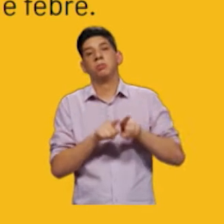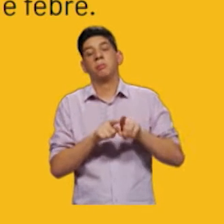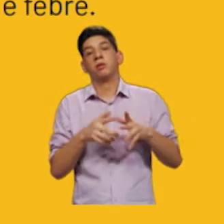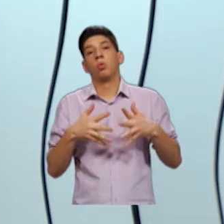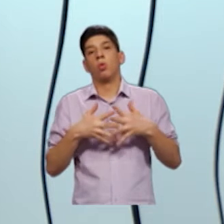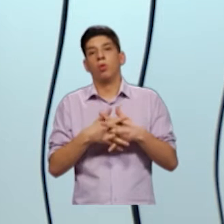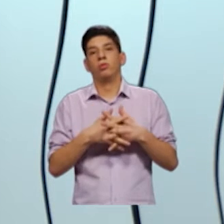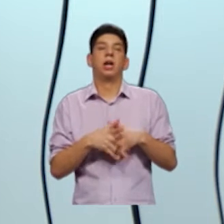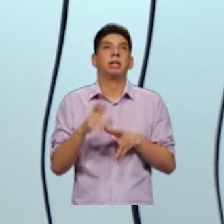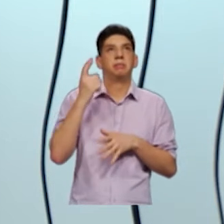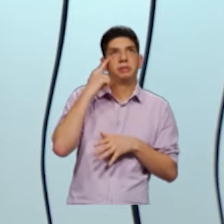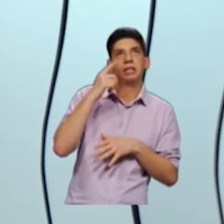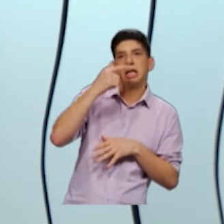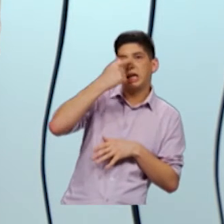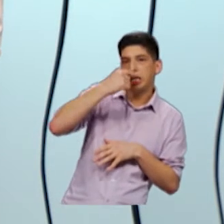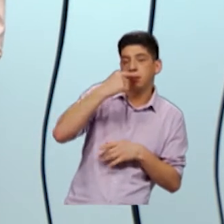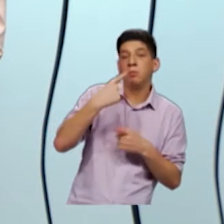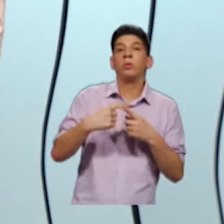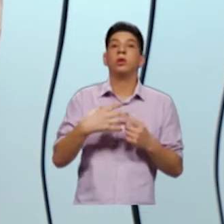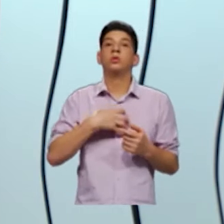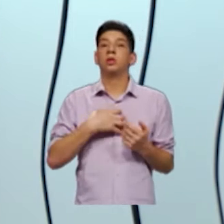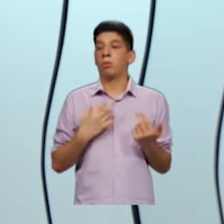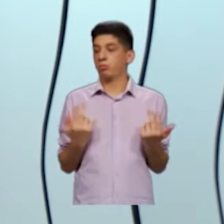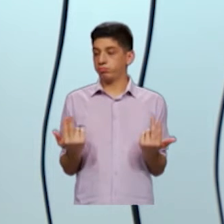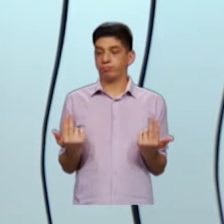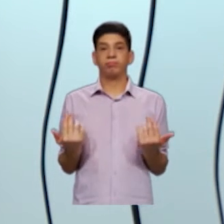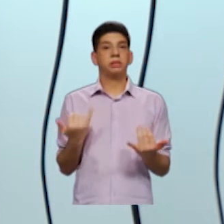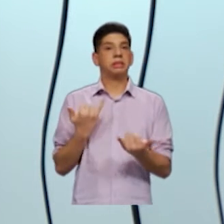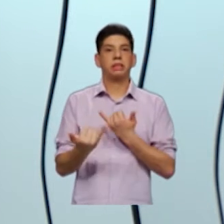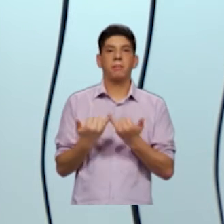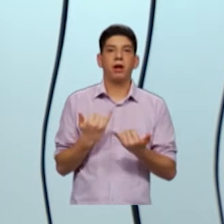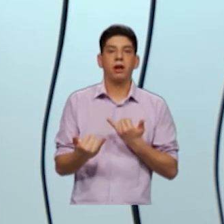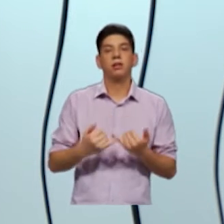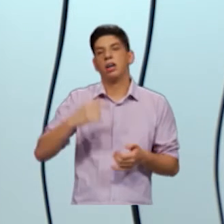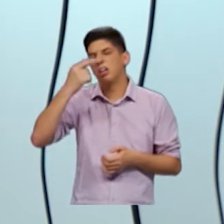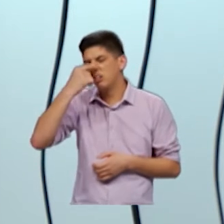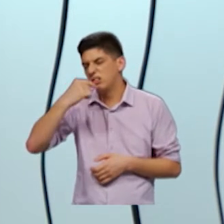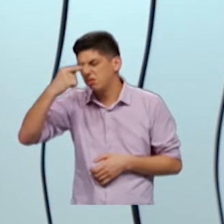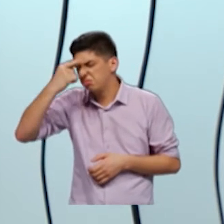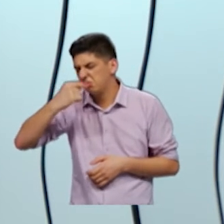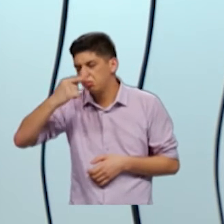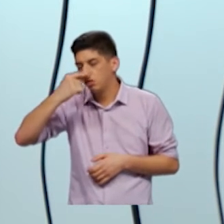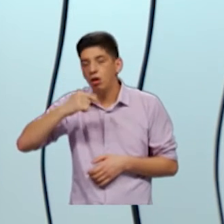gripe normal, porque os sintomas são bem parecidos, né? É um resfriado,